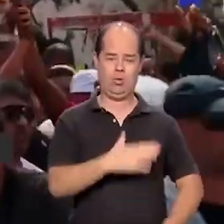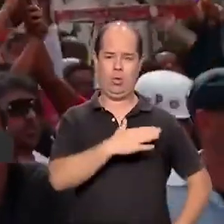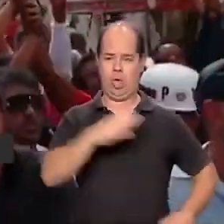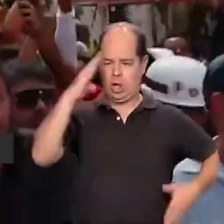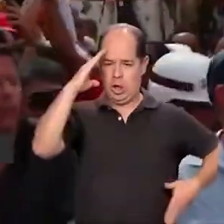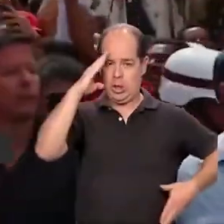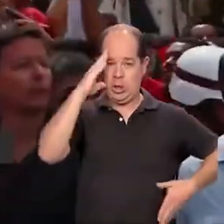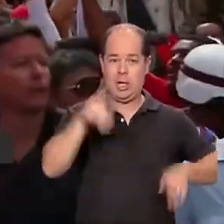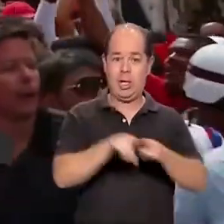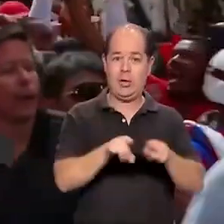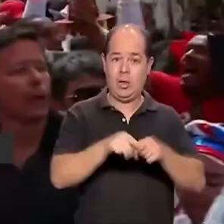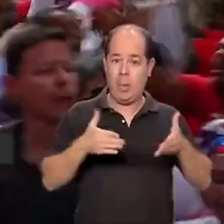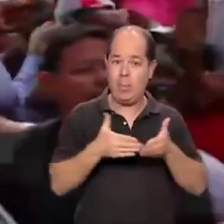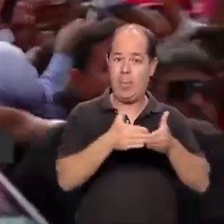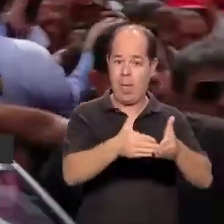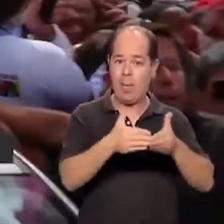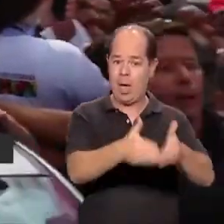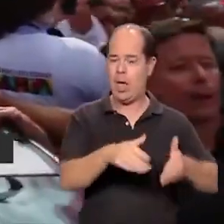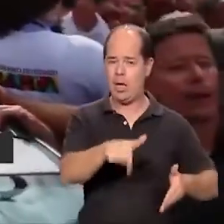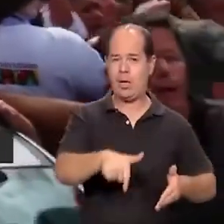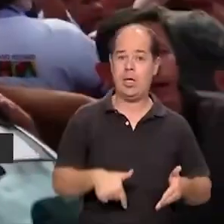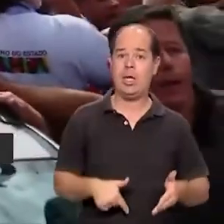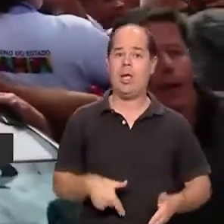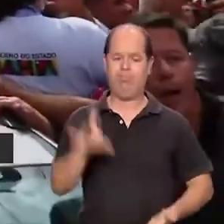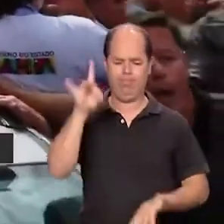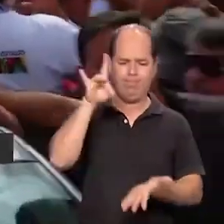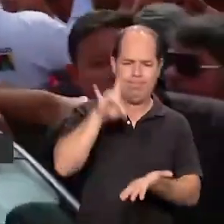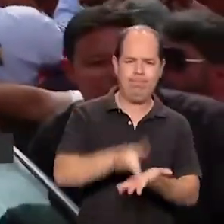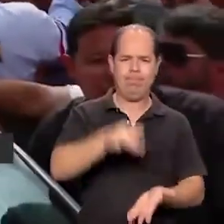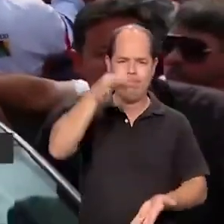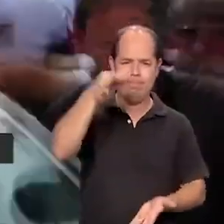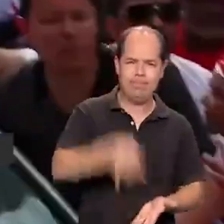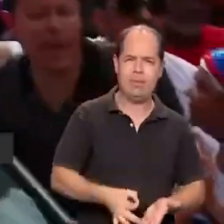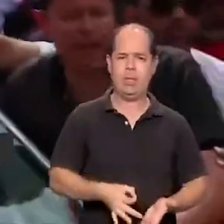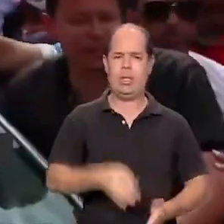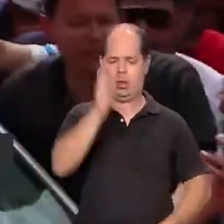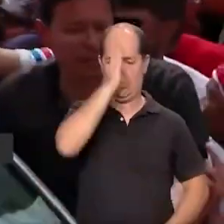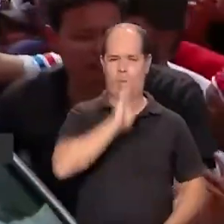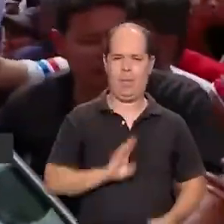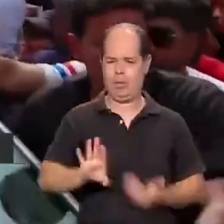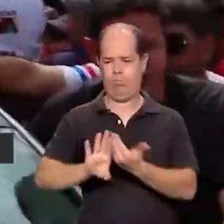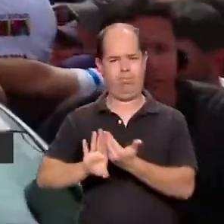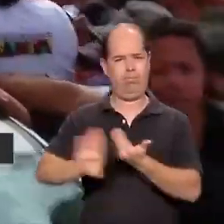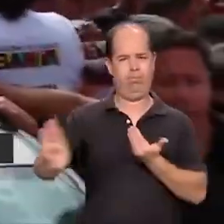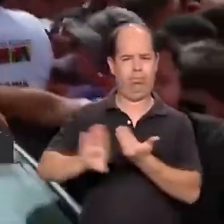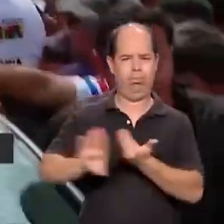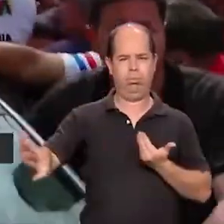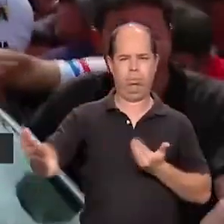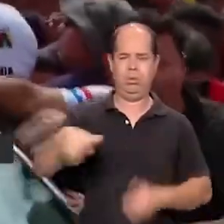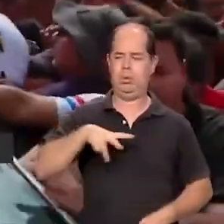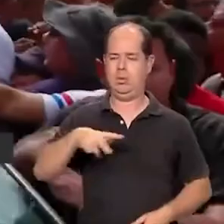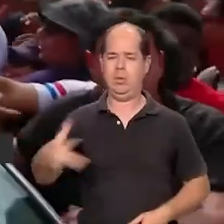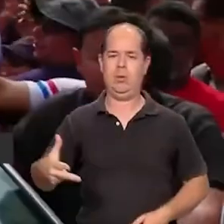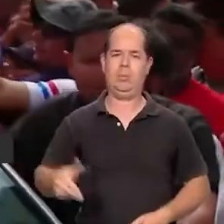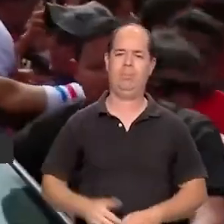Bahia, consolidou-se então a separação política do Brasil e de